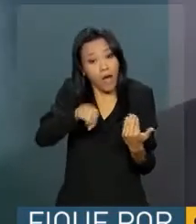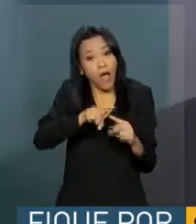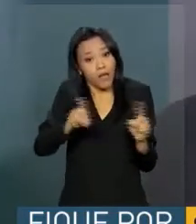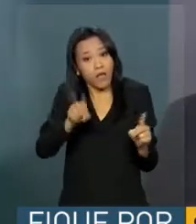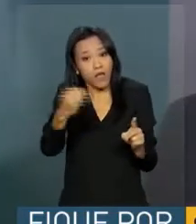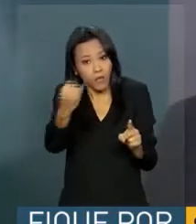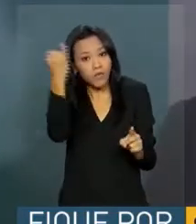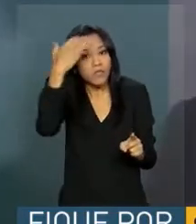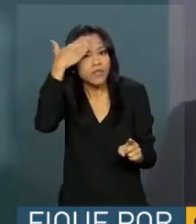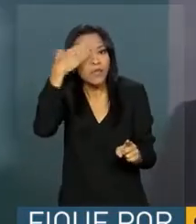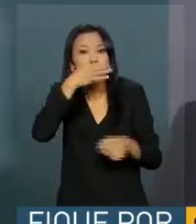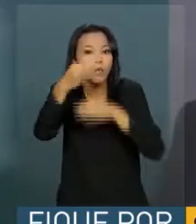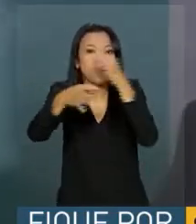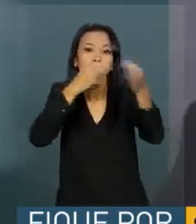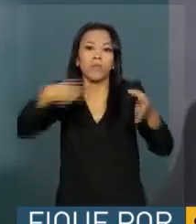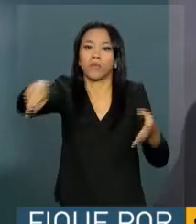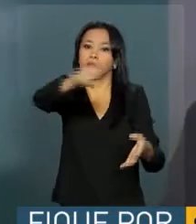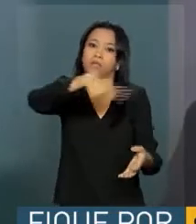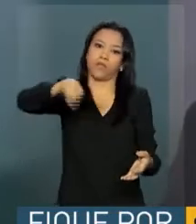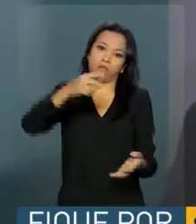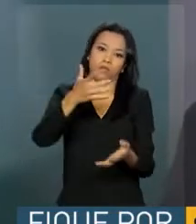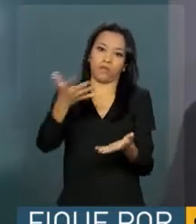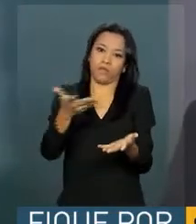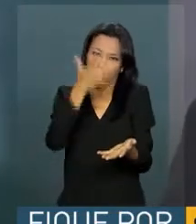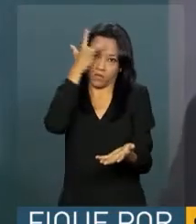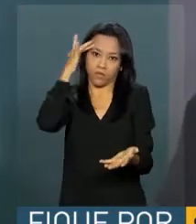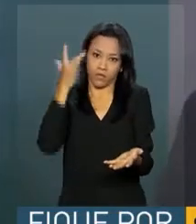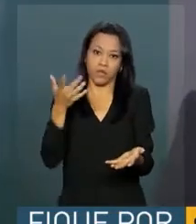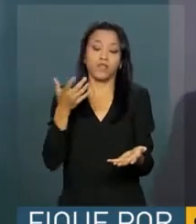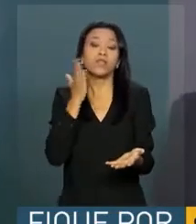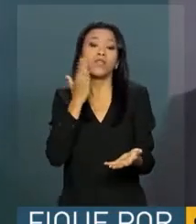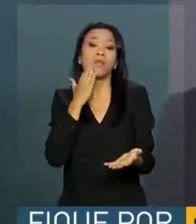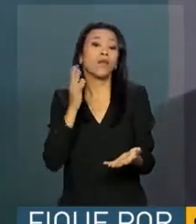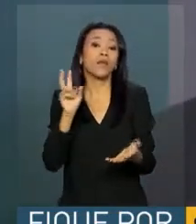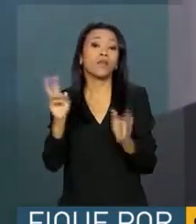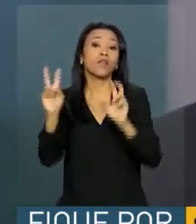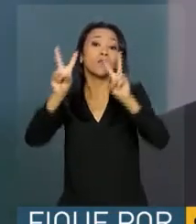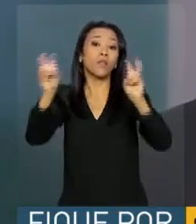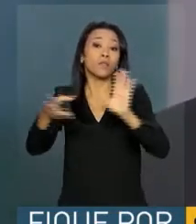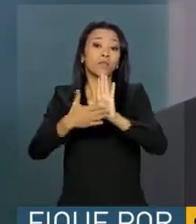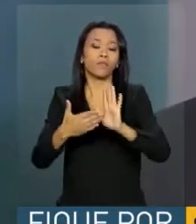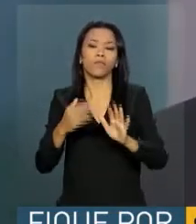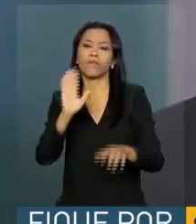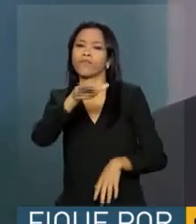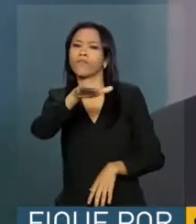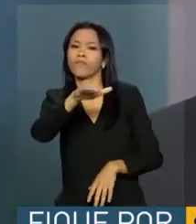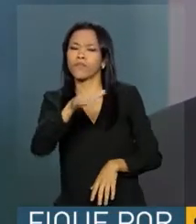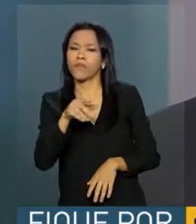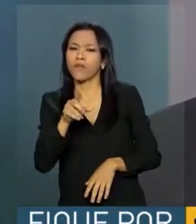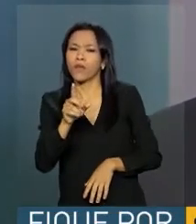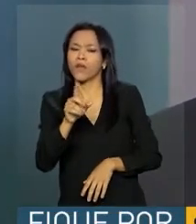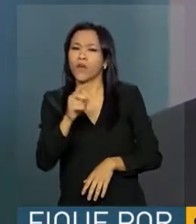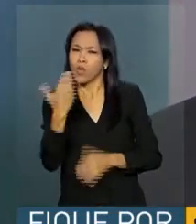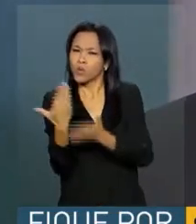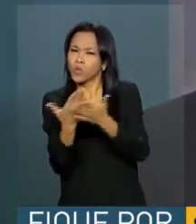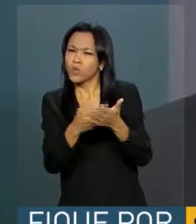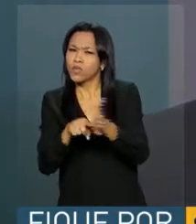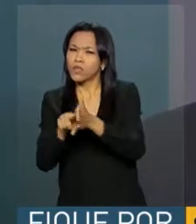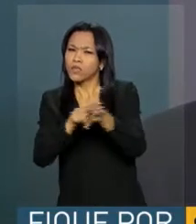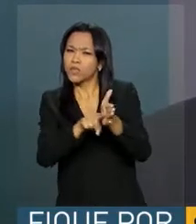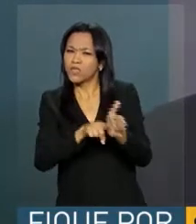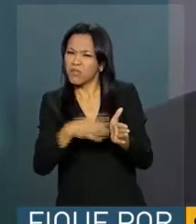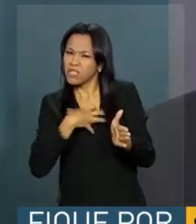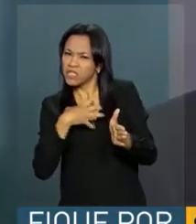que haja a reação. Então nós temos que colocar o que está sendo discutido. O governo está ventilando esses estudos para